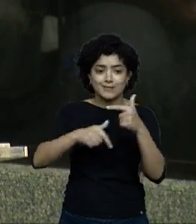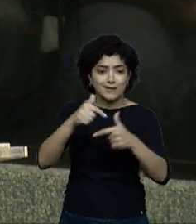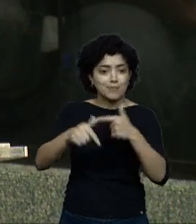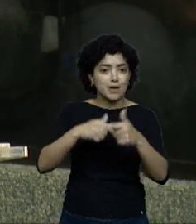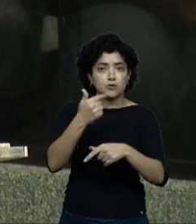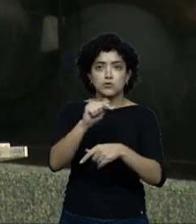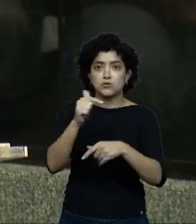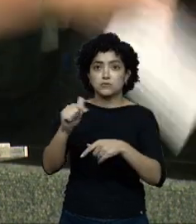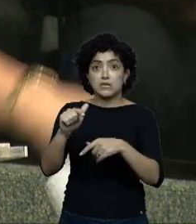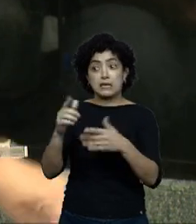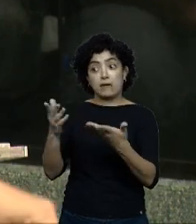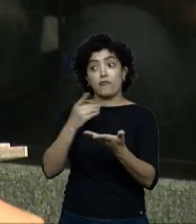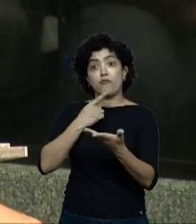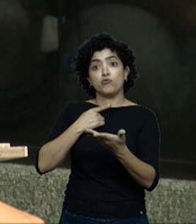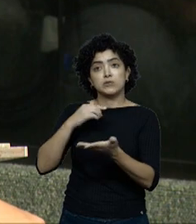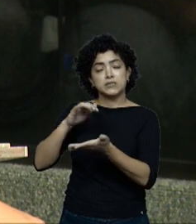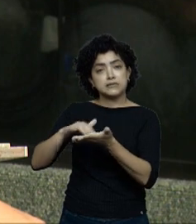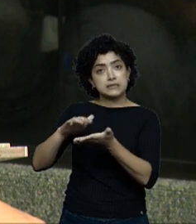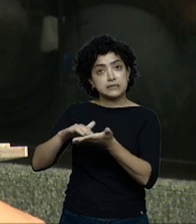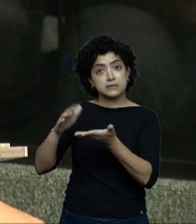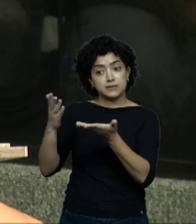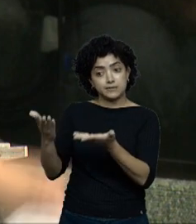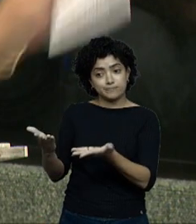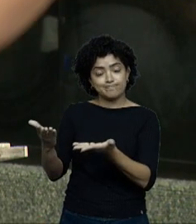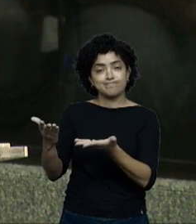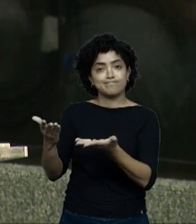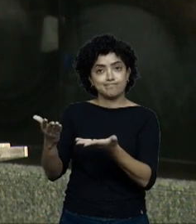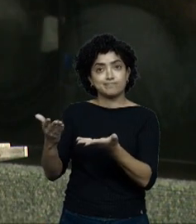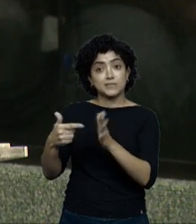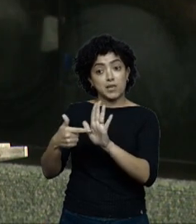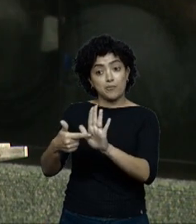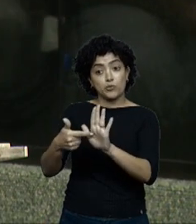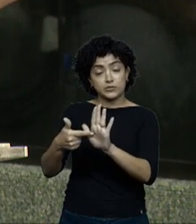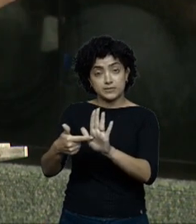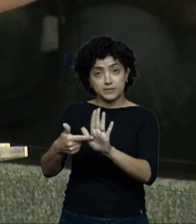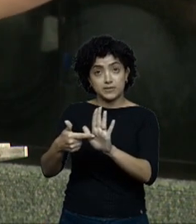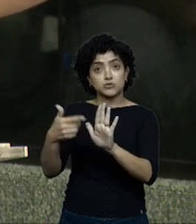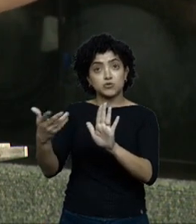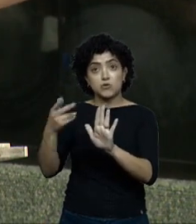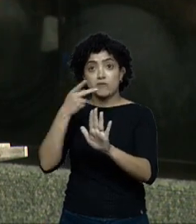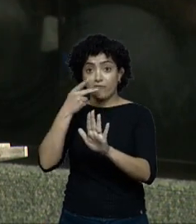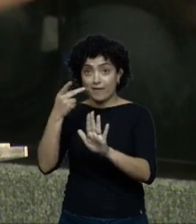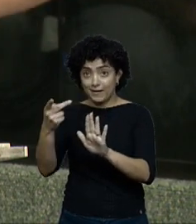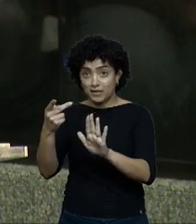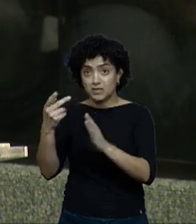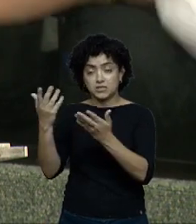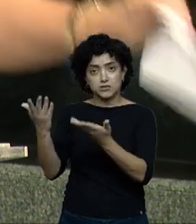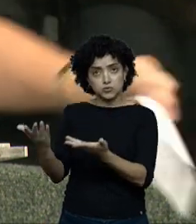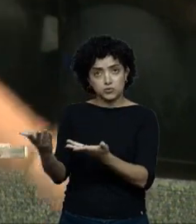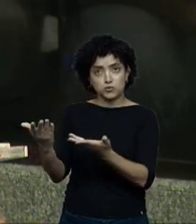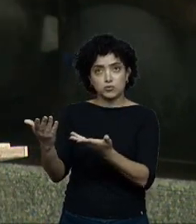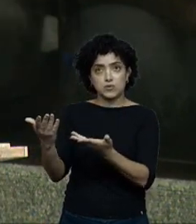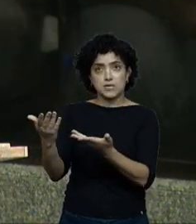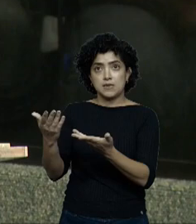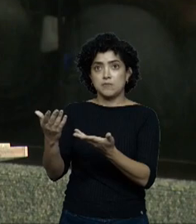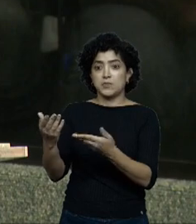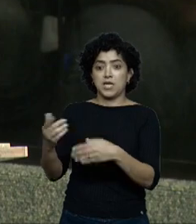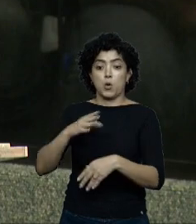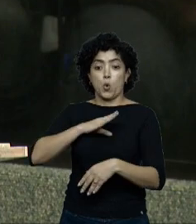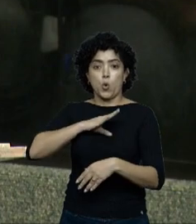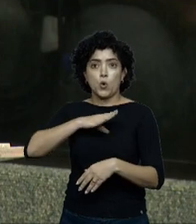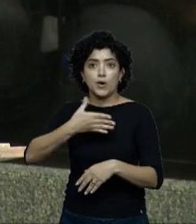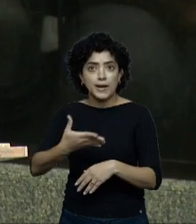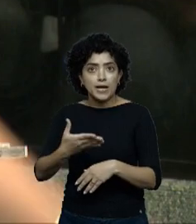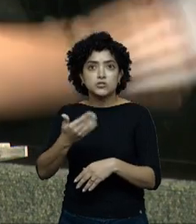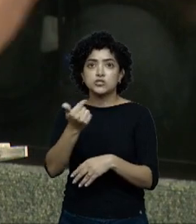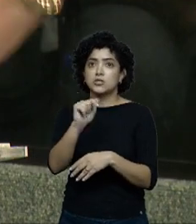E ai Secretaria da Educação que tá quanto tá fazendo aqui falando aqui porque ele não teve coragem de vir presenciamento